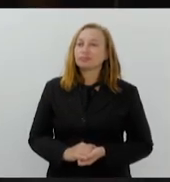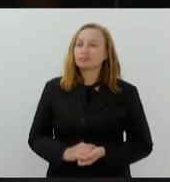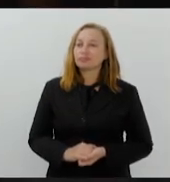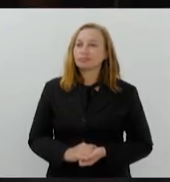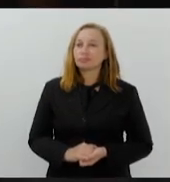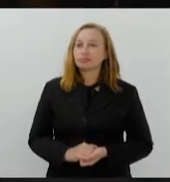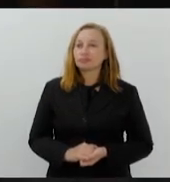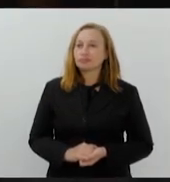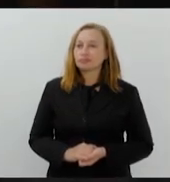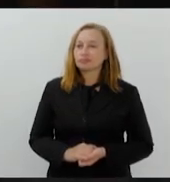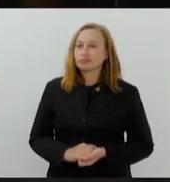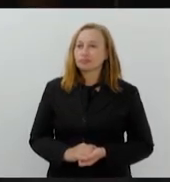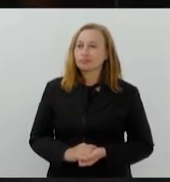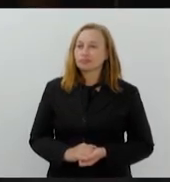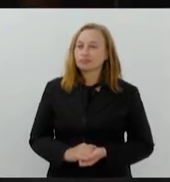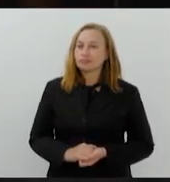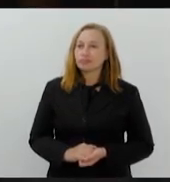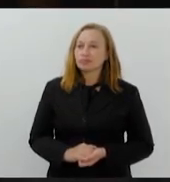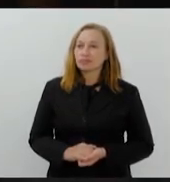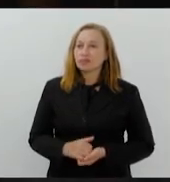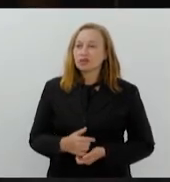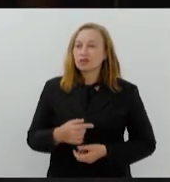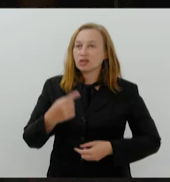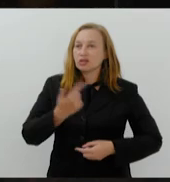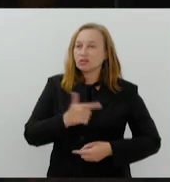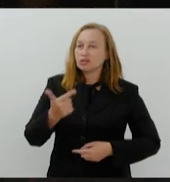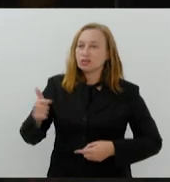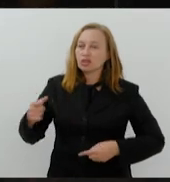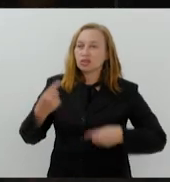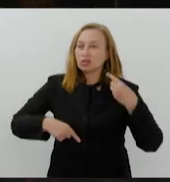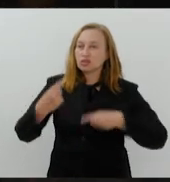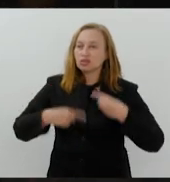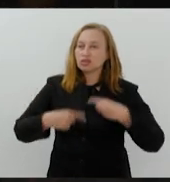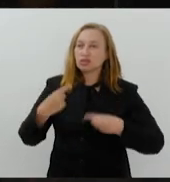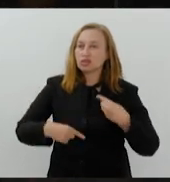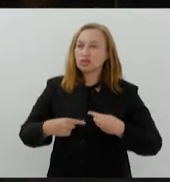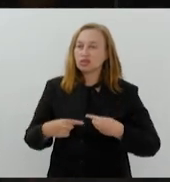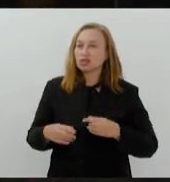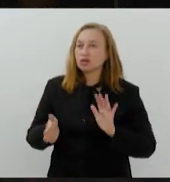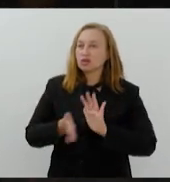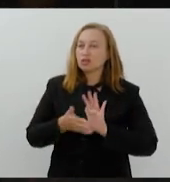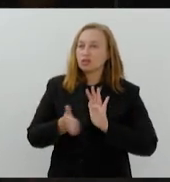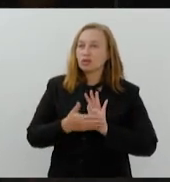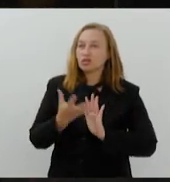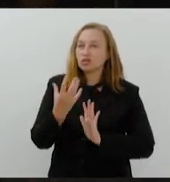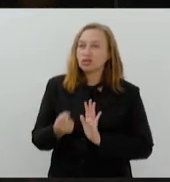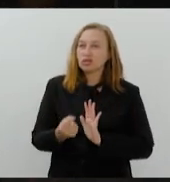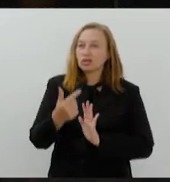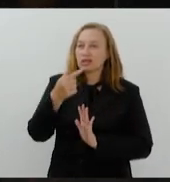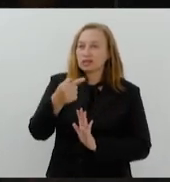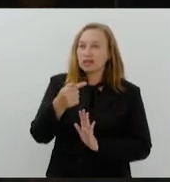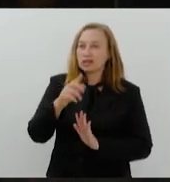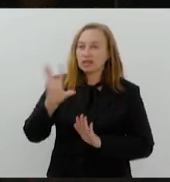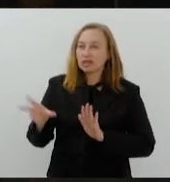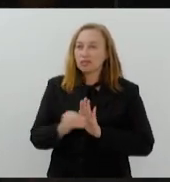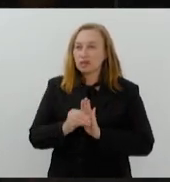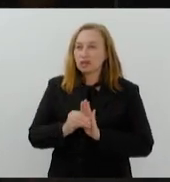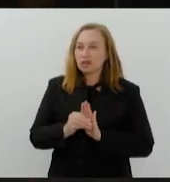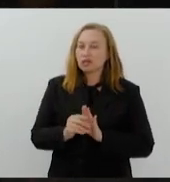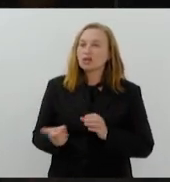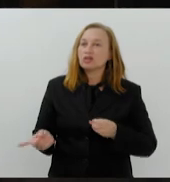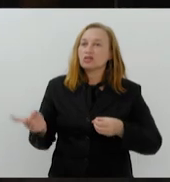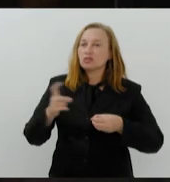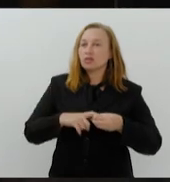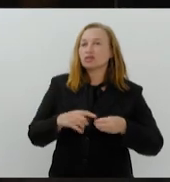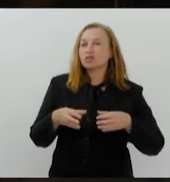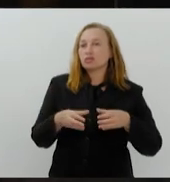Obrigada, deputada Célia Jordão. Não havendo mais quem queira discutir, encerrada a discussão, apresento proposta, recebeu 7 emendas e